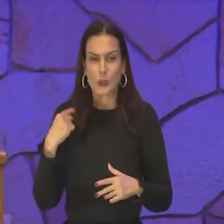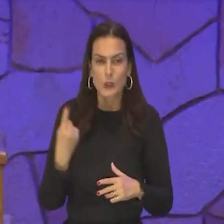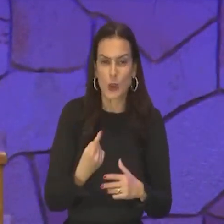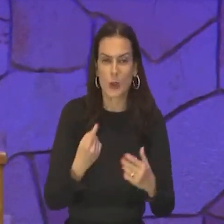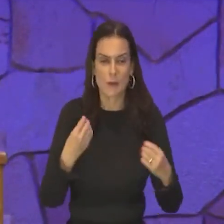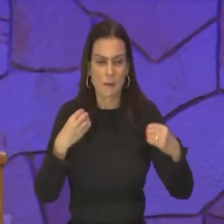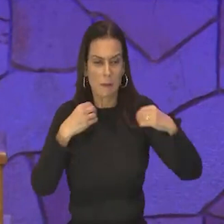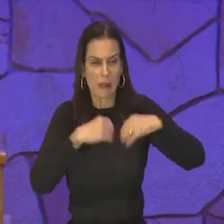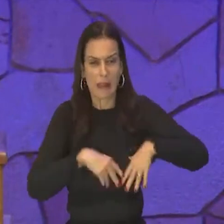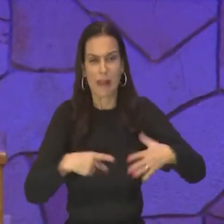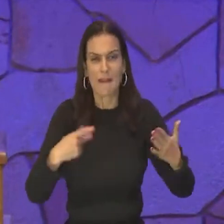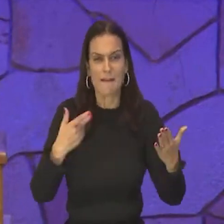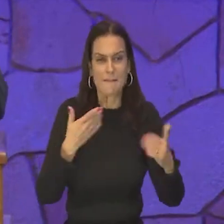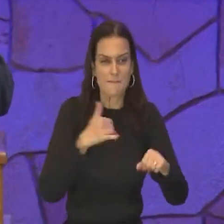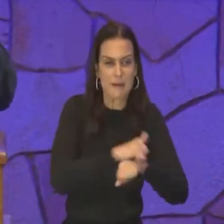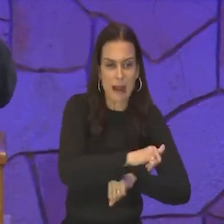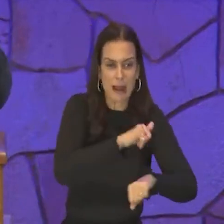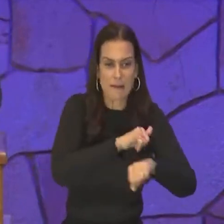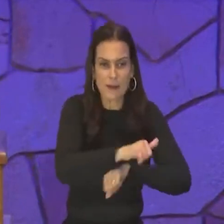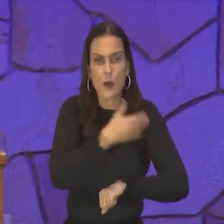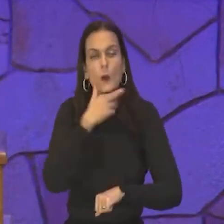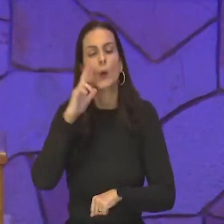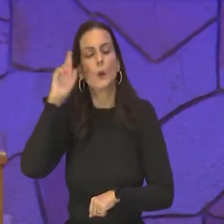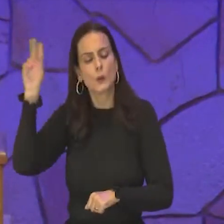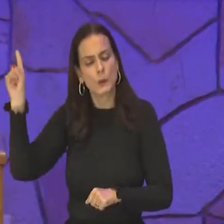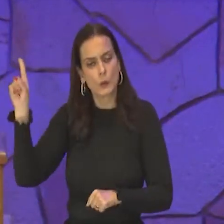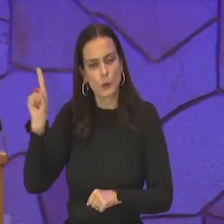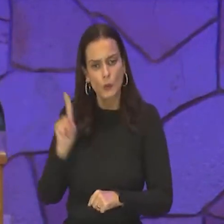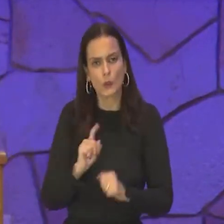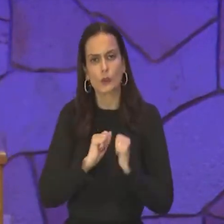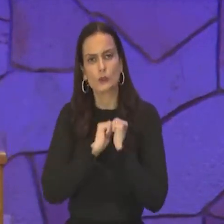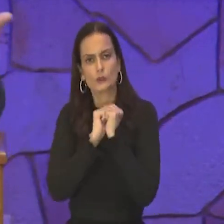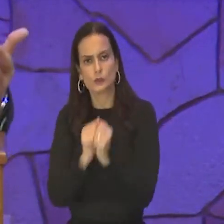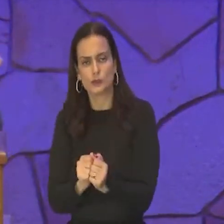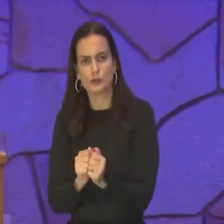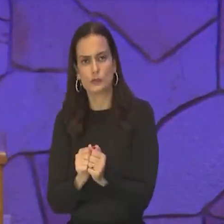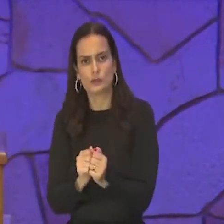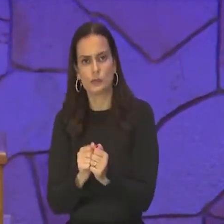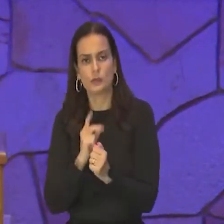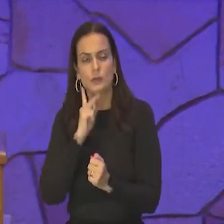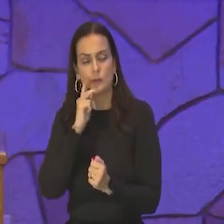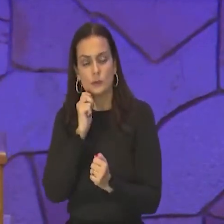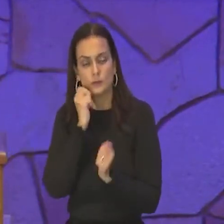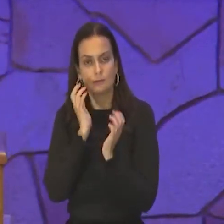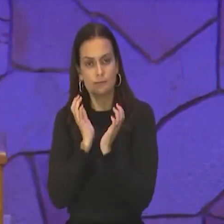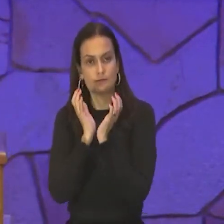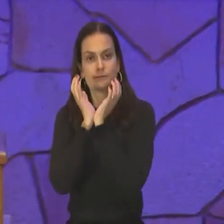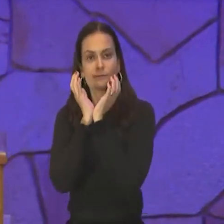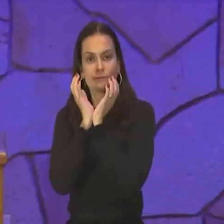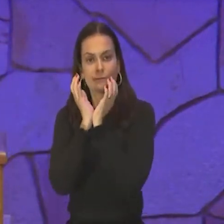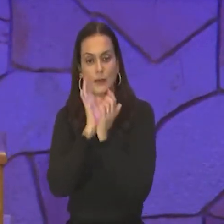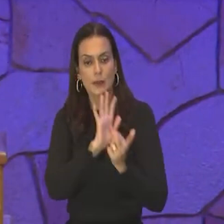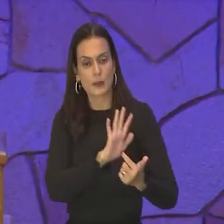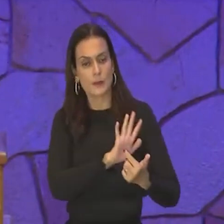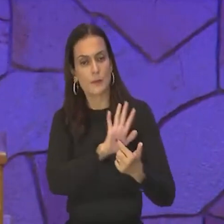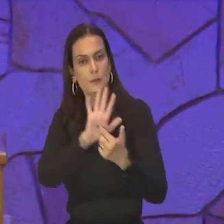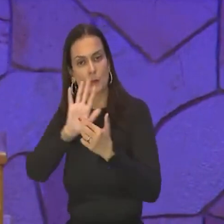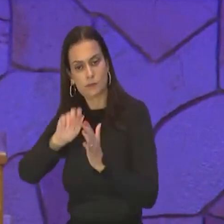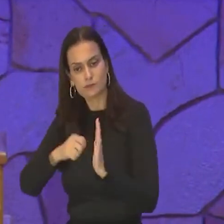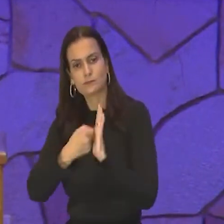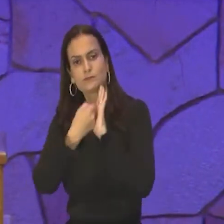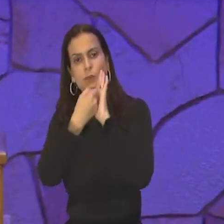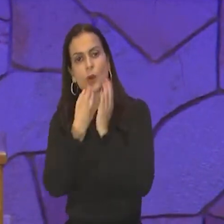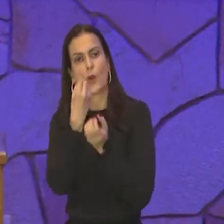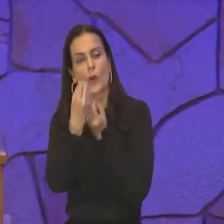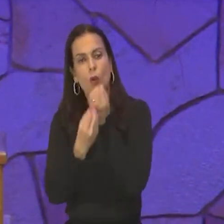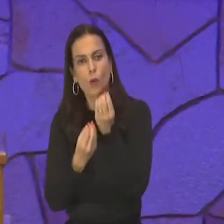o Senhor continua se fazendo presente. E a ceia do Senhor é uma demonstração clara de